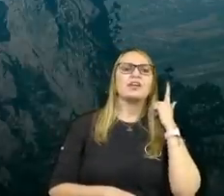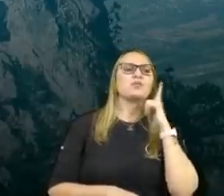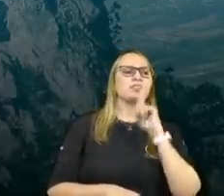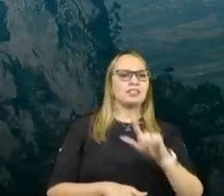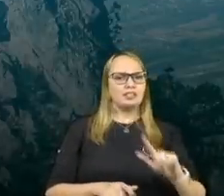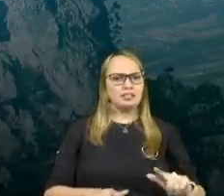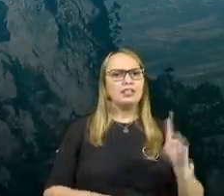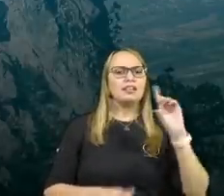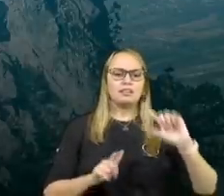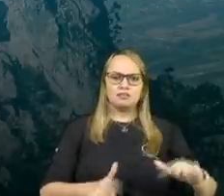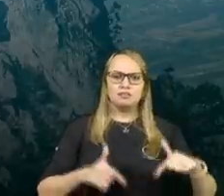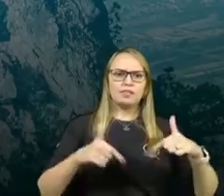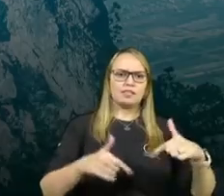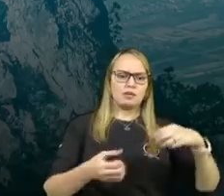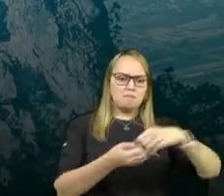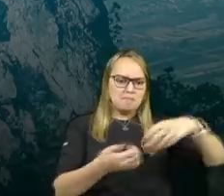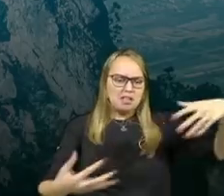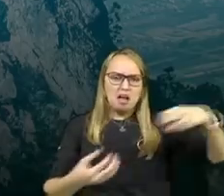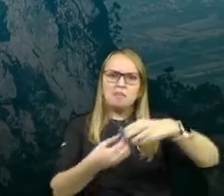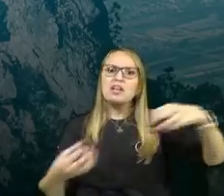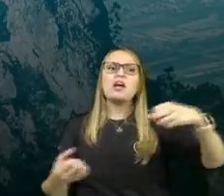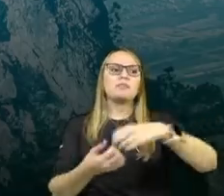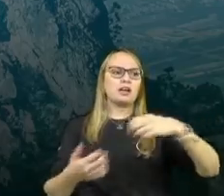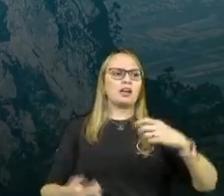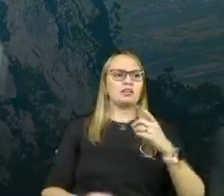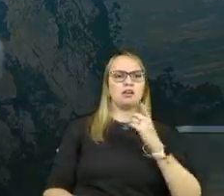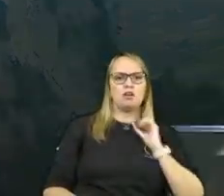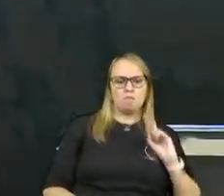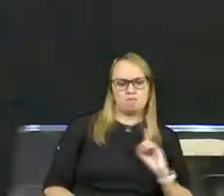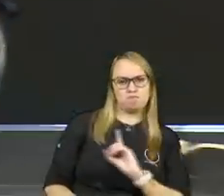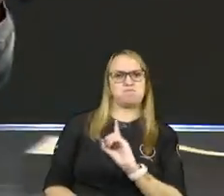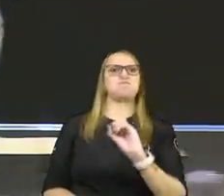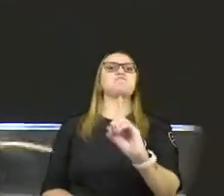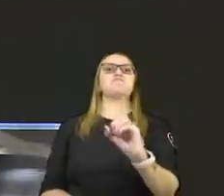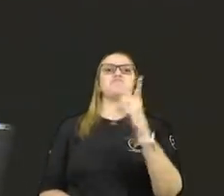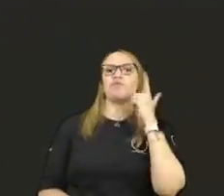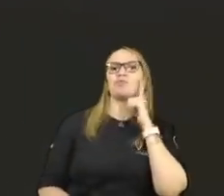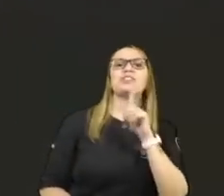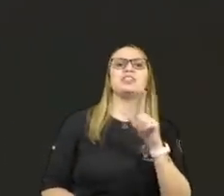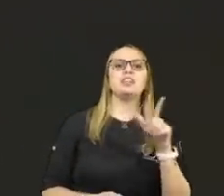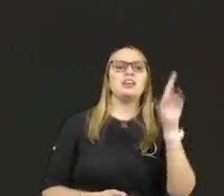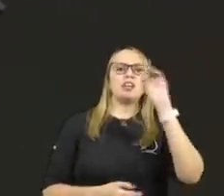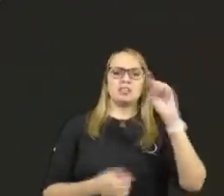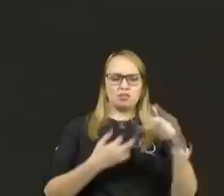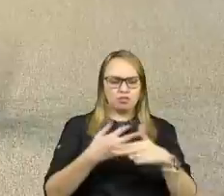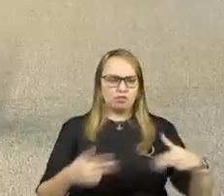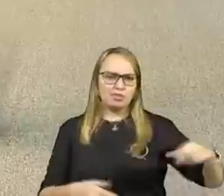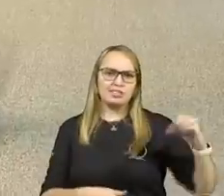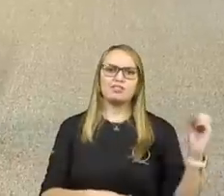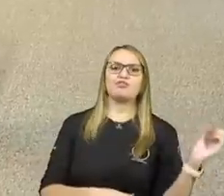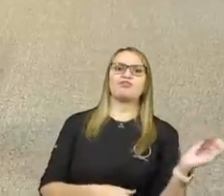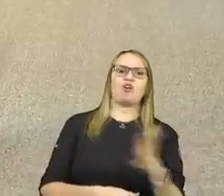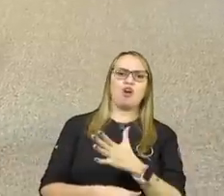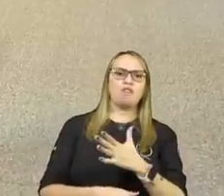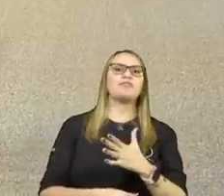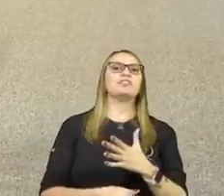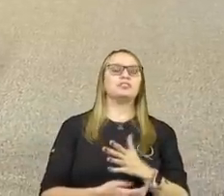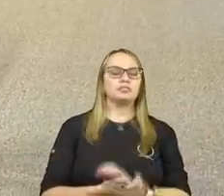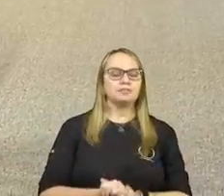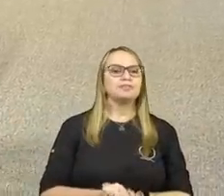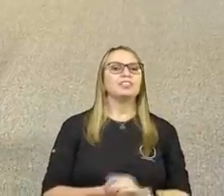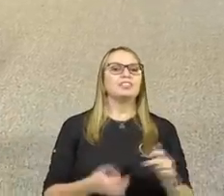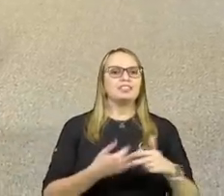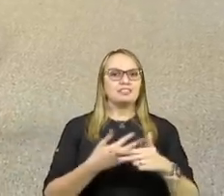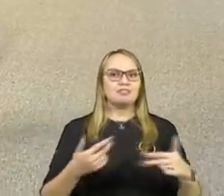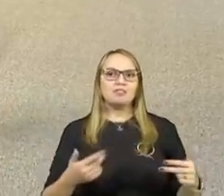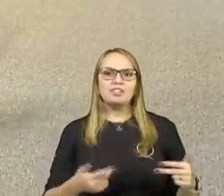que não abriu para ninguém, para você entrar e passar por ela, meu irmão. O nosso Deus é Deus de coisas novas, de coisas inusitadas, de